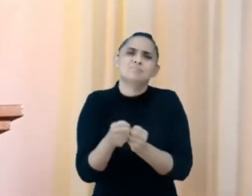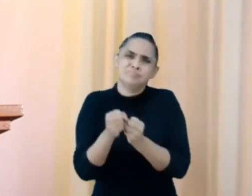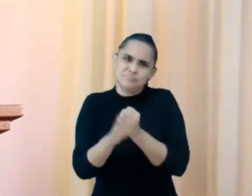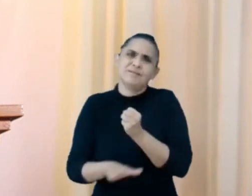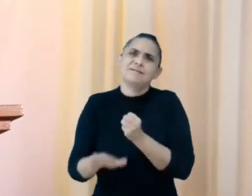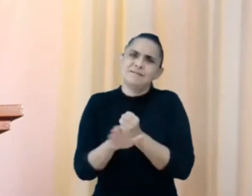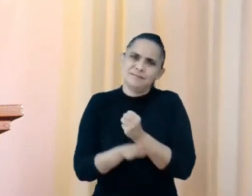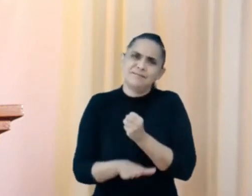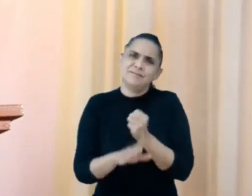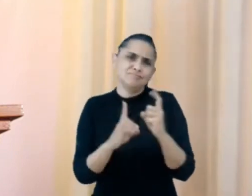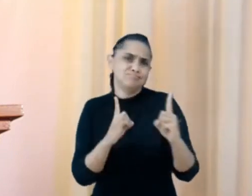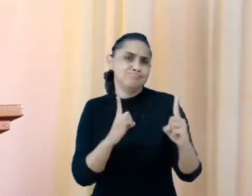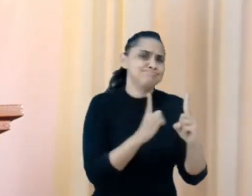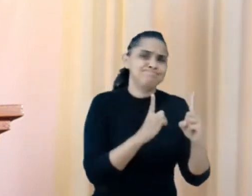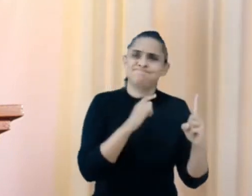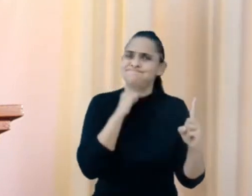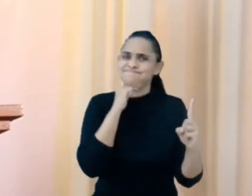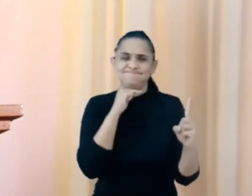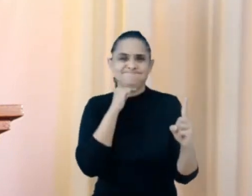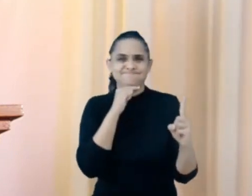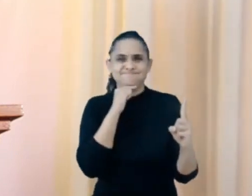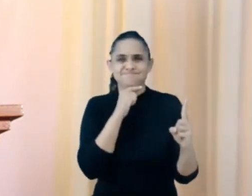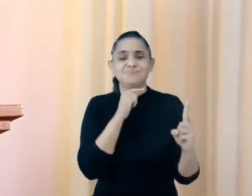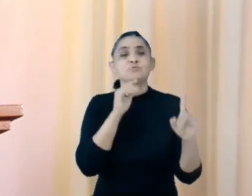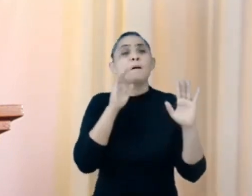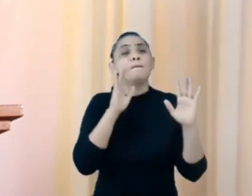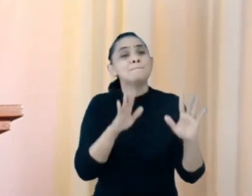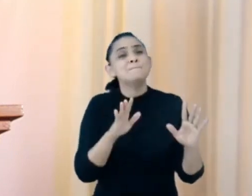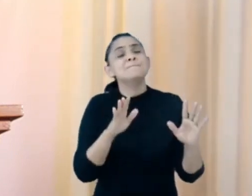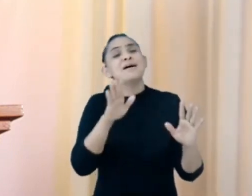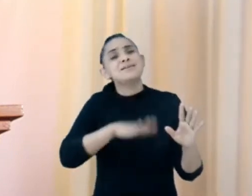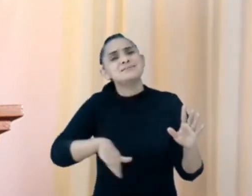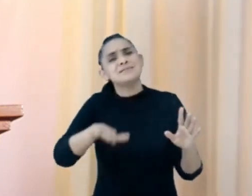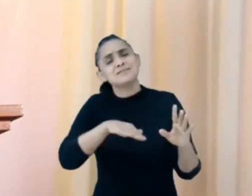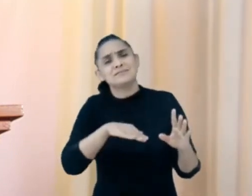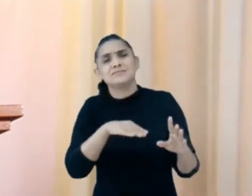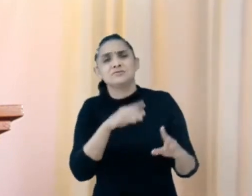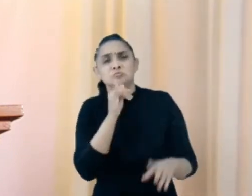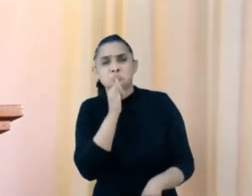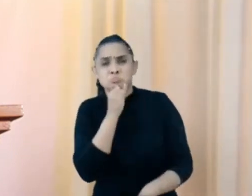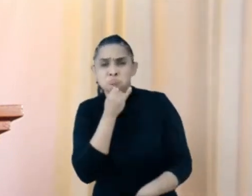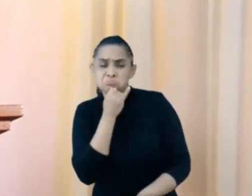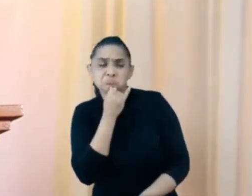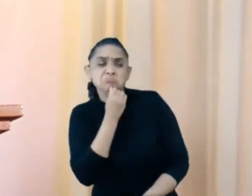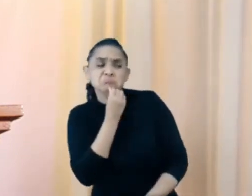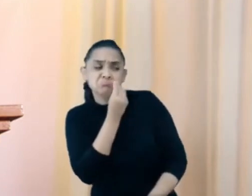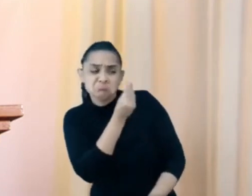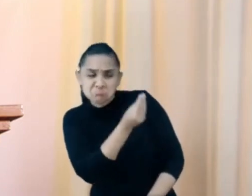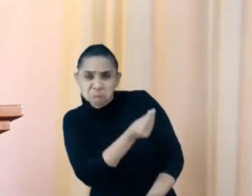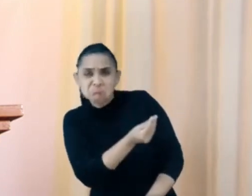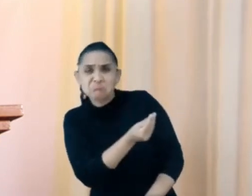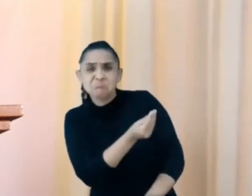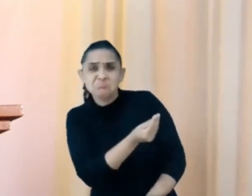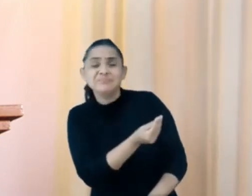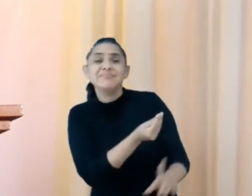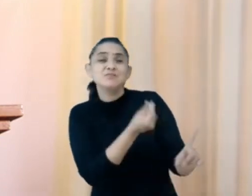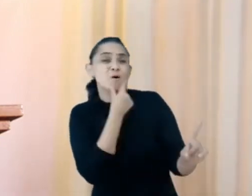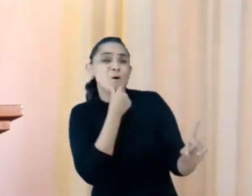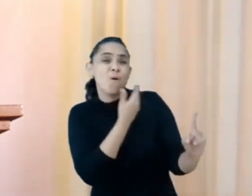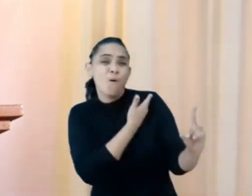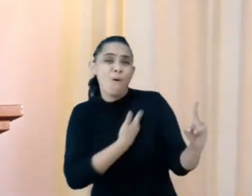continuar. Mas a criança continuou olhando com uma carinha tristinha para o governador, e o governador pediu